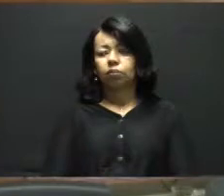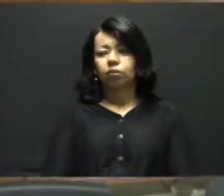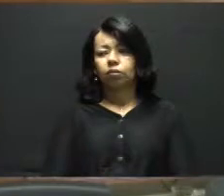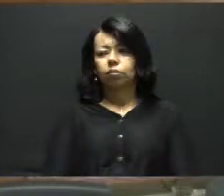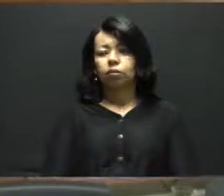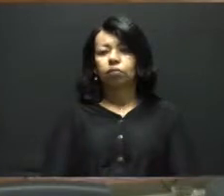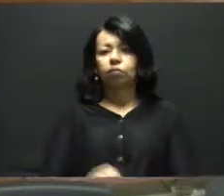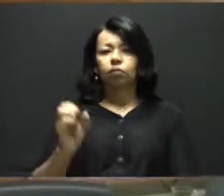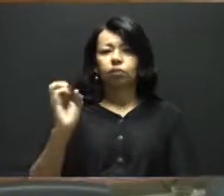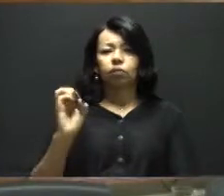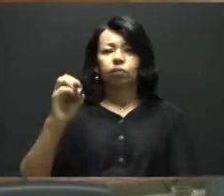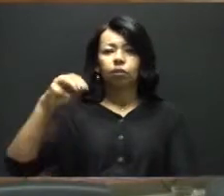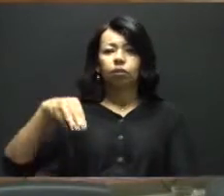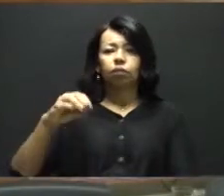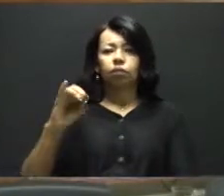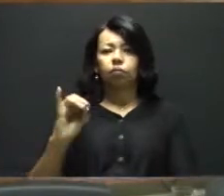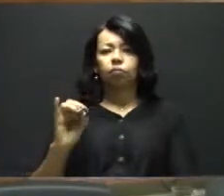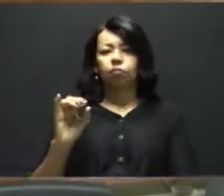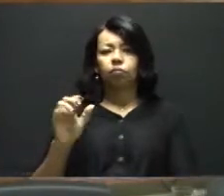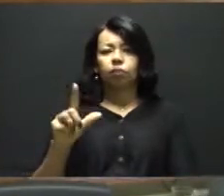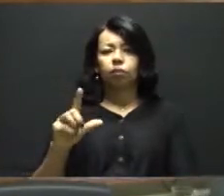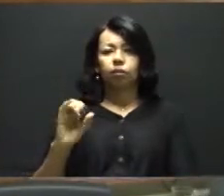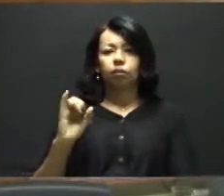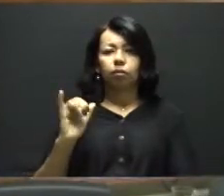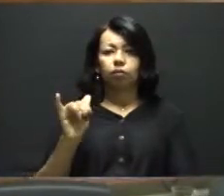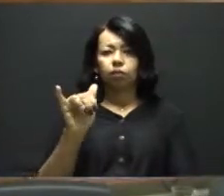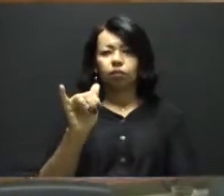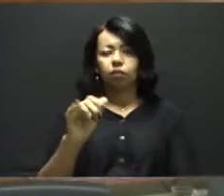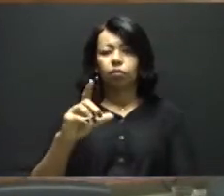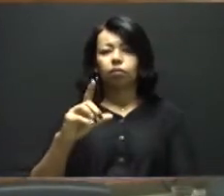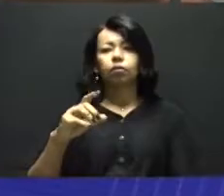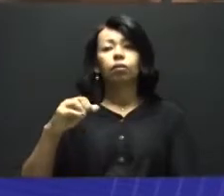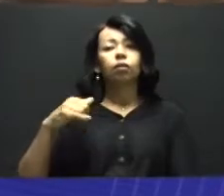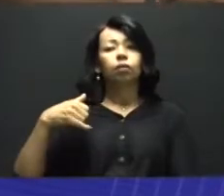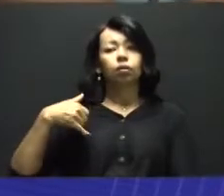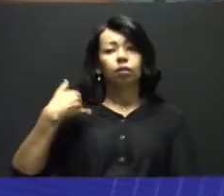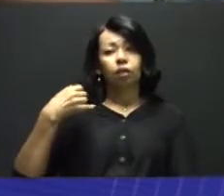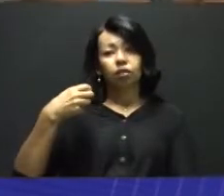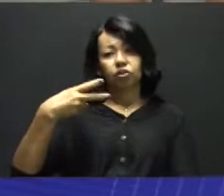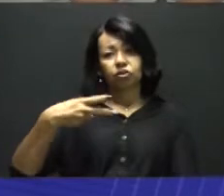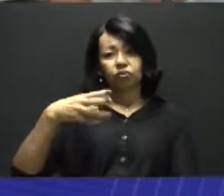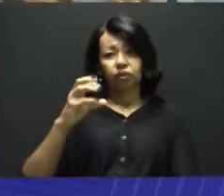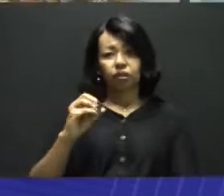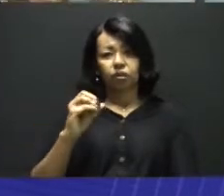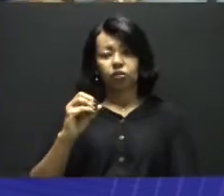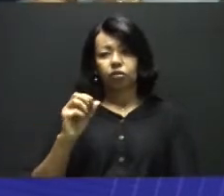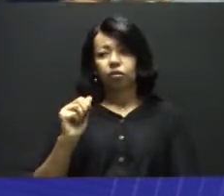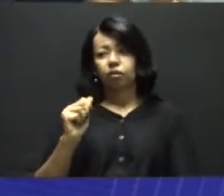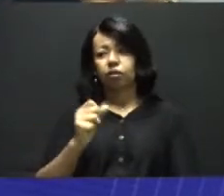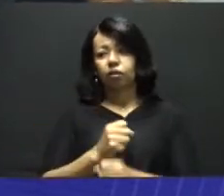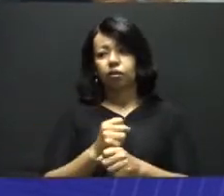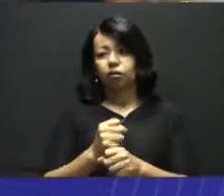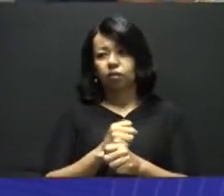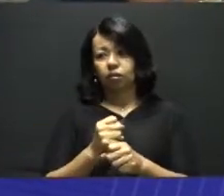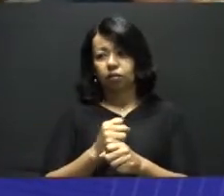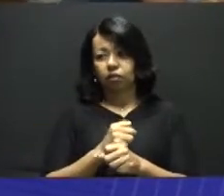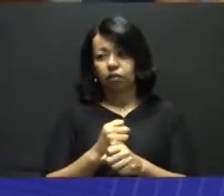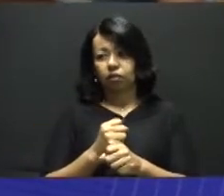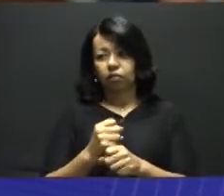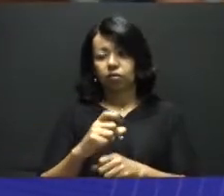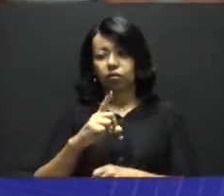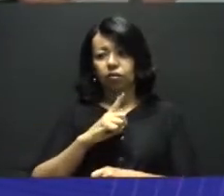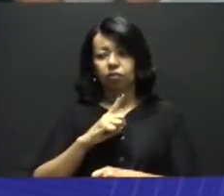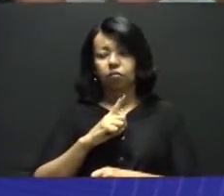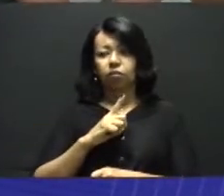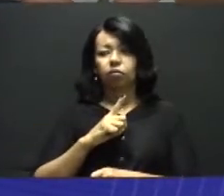emily lima santos em 20 anos e mãe de duas filhas a jovem é mãe de aila